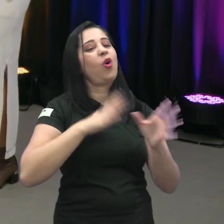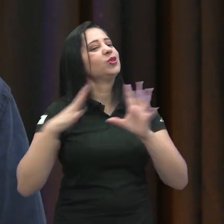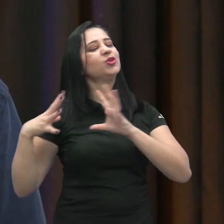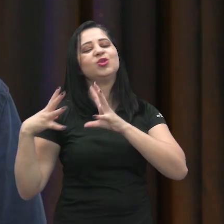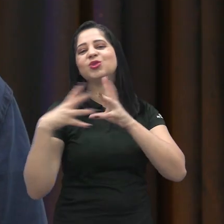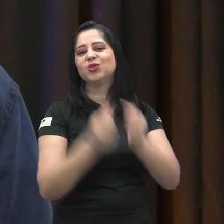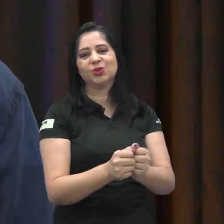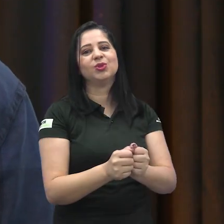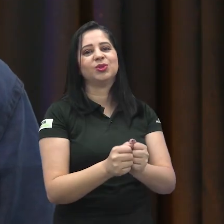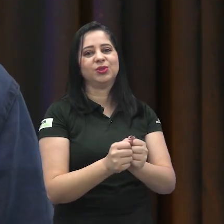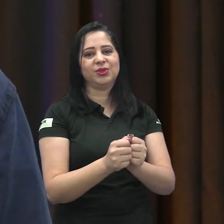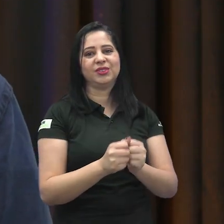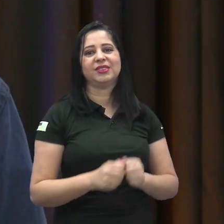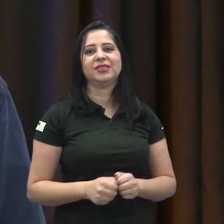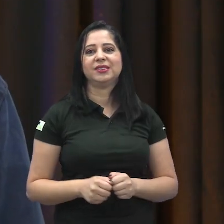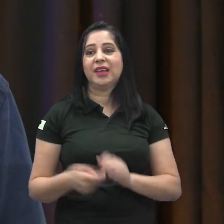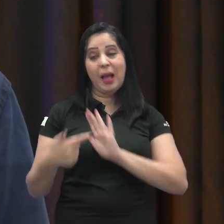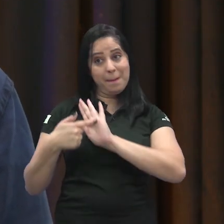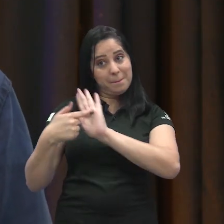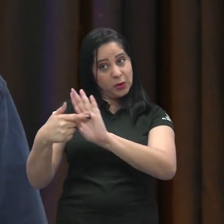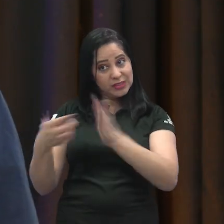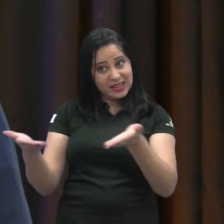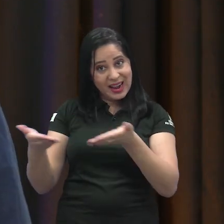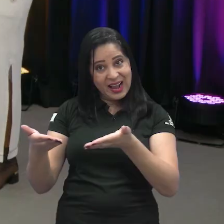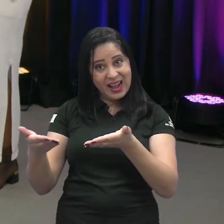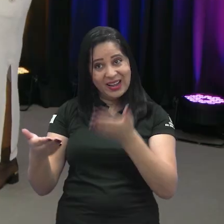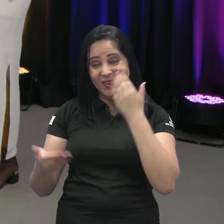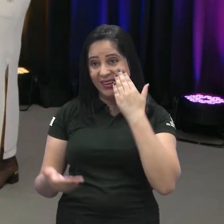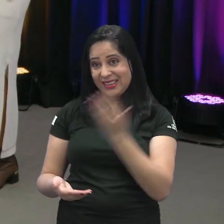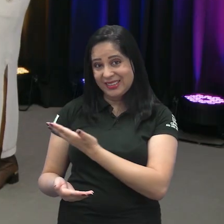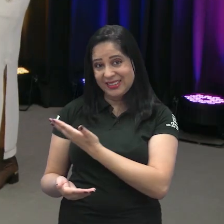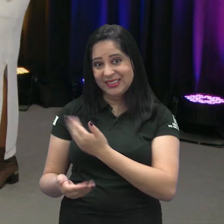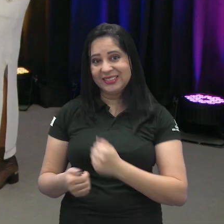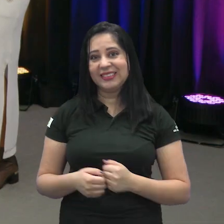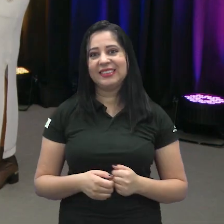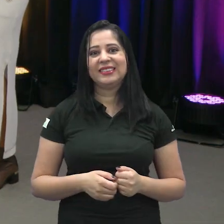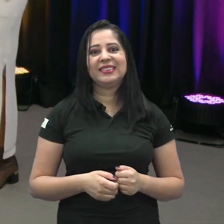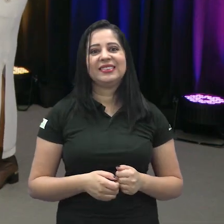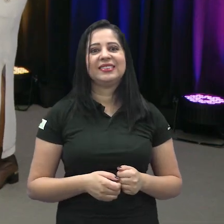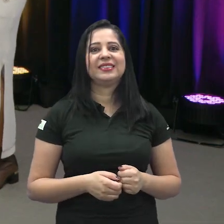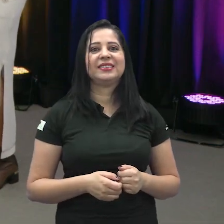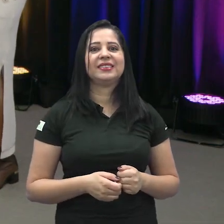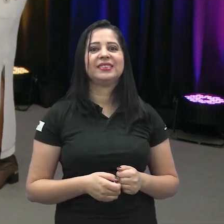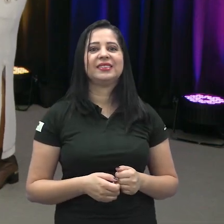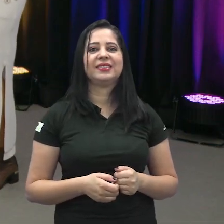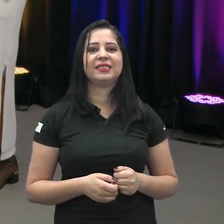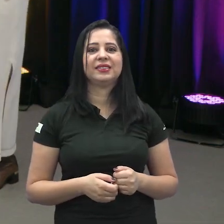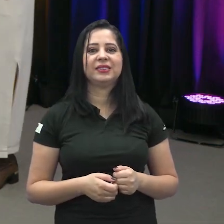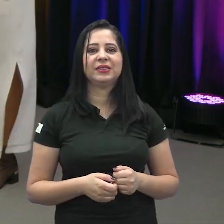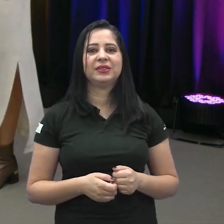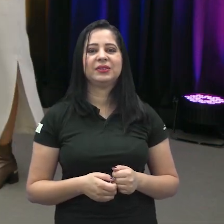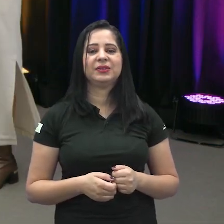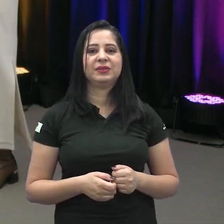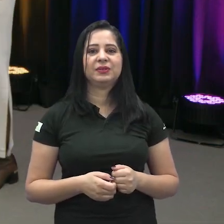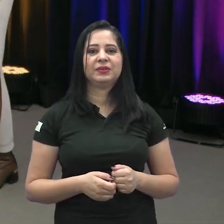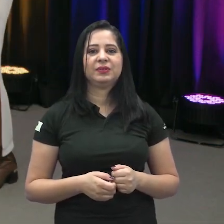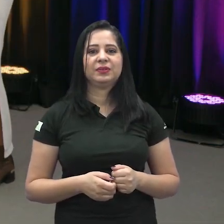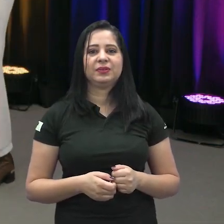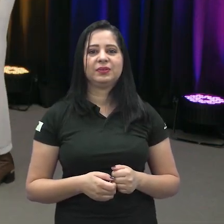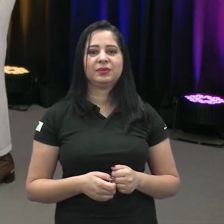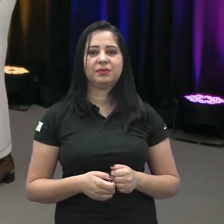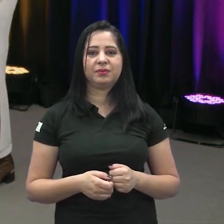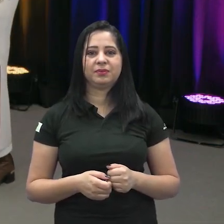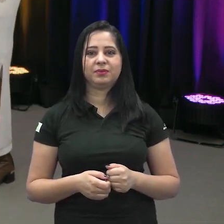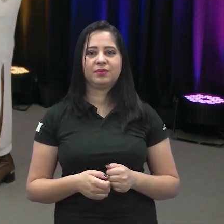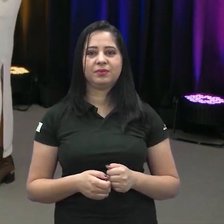Eu gosto muito do que eu faço. Eu sou muito agradecido por isso. Vamos mostrar para o pessoal, então, a obra de hoje? Vamos lá, gente. Bora. Mostra aí, Zeco.